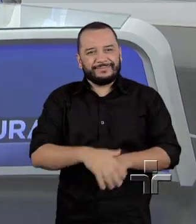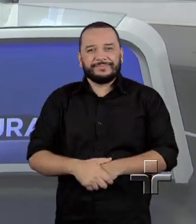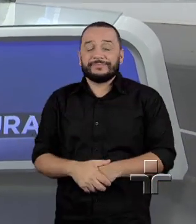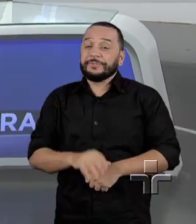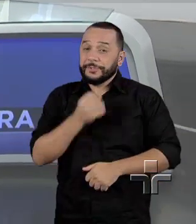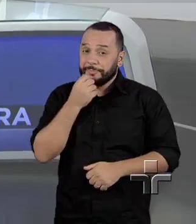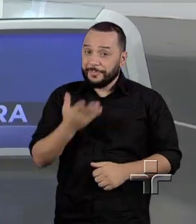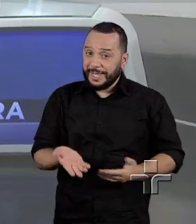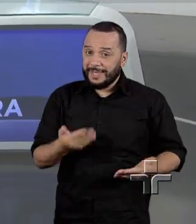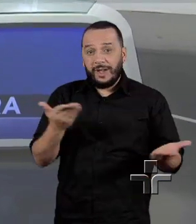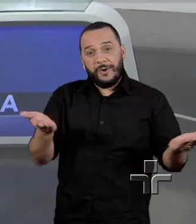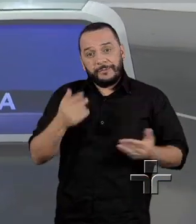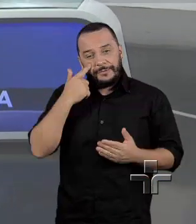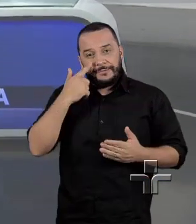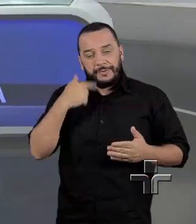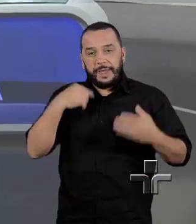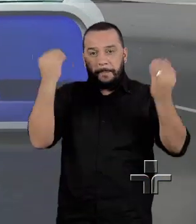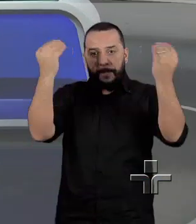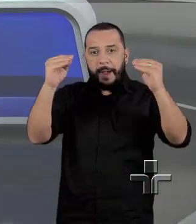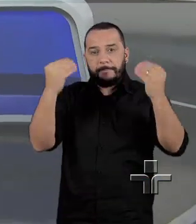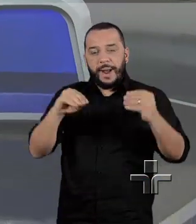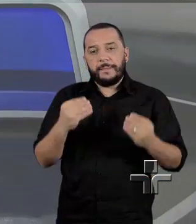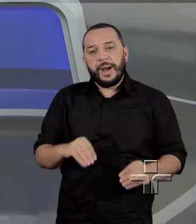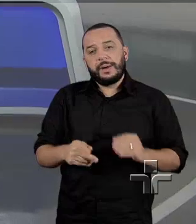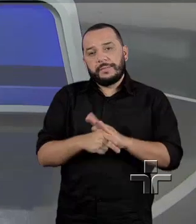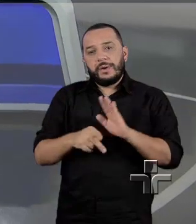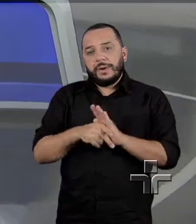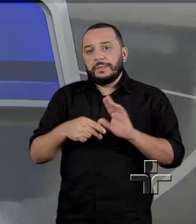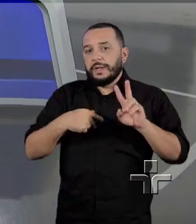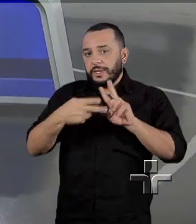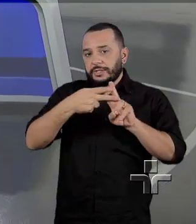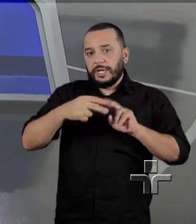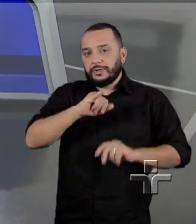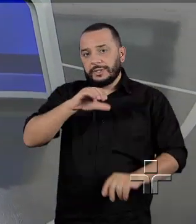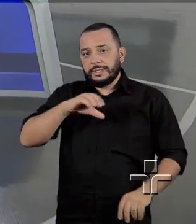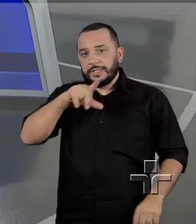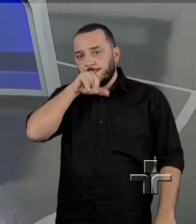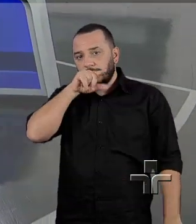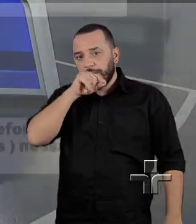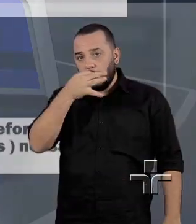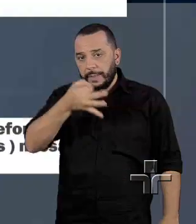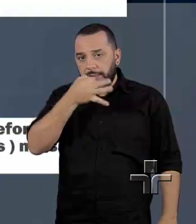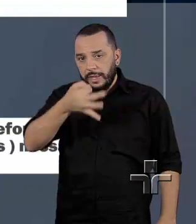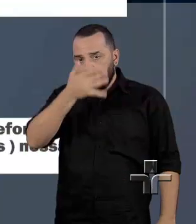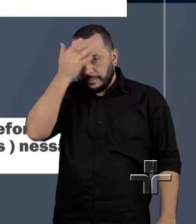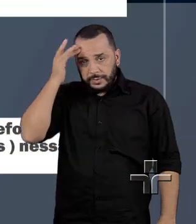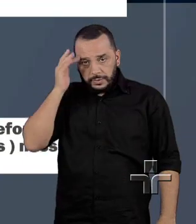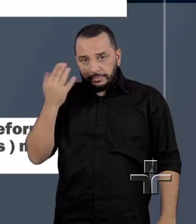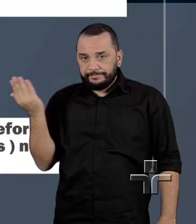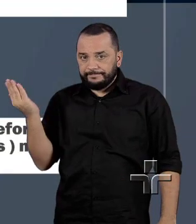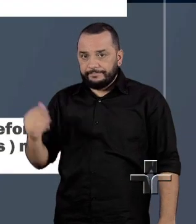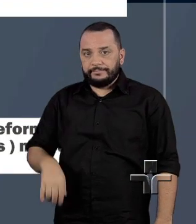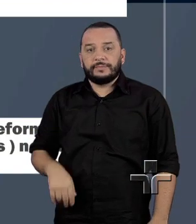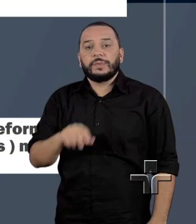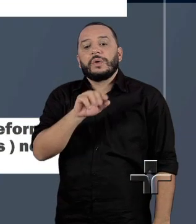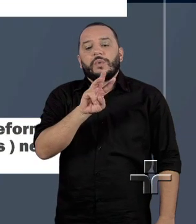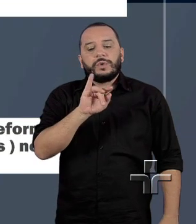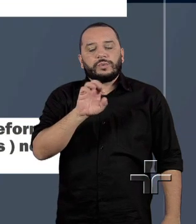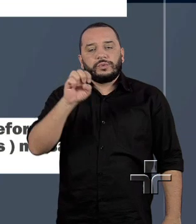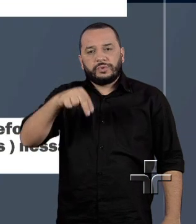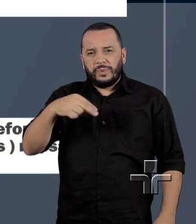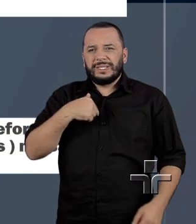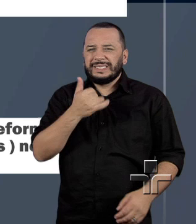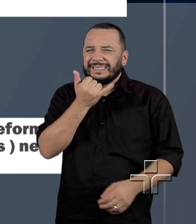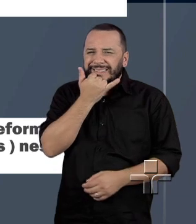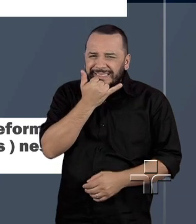Muito bem, vamos ver agora as mensagens, algumas das mensagens enviadas na hashtag do Jornal da Cultura no telão ali, olha, vamos lá. Wilson, é triste